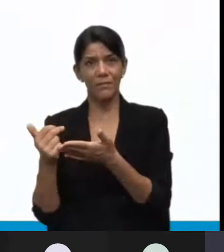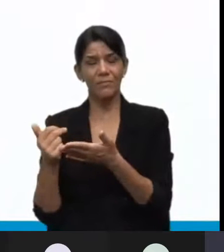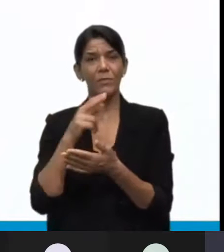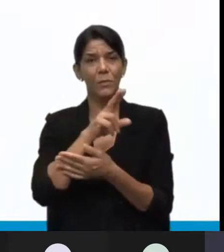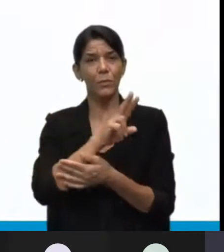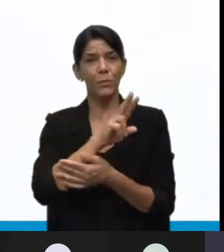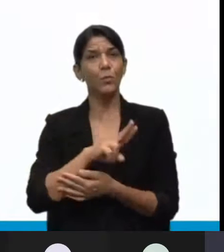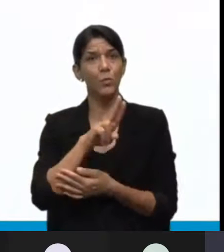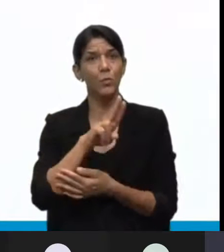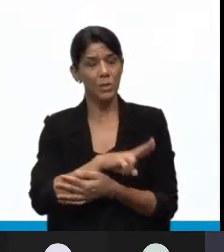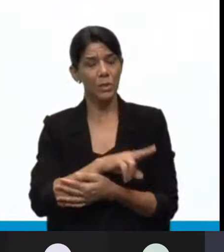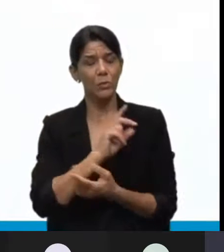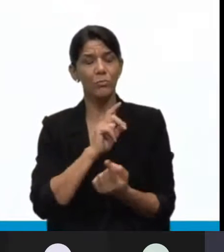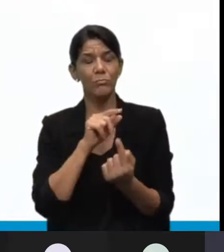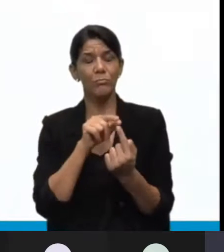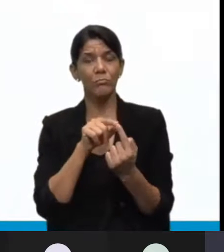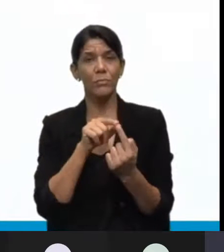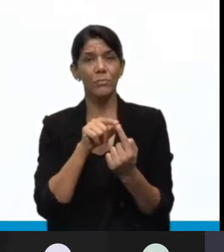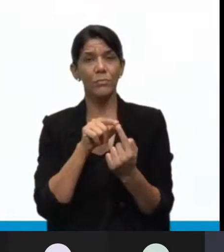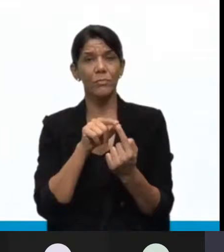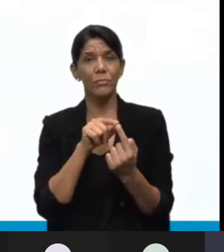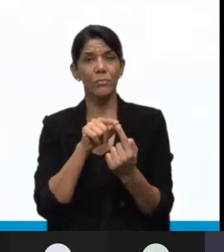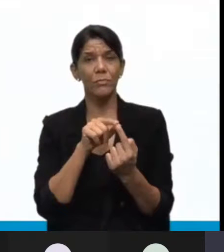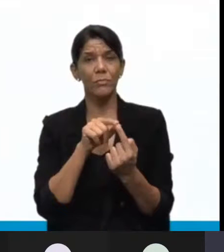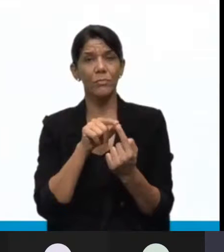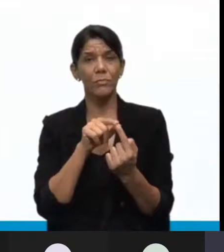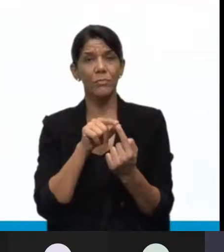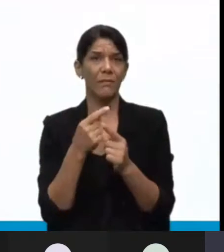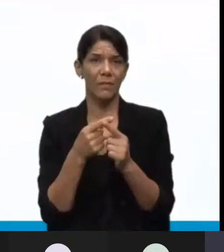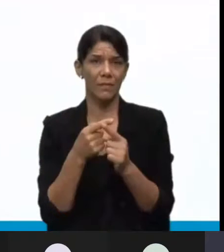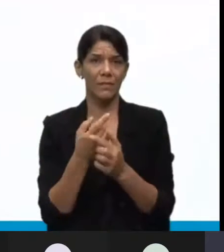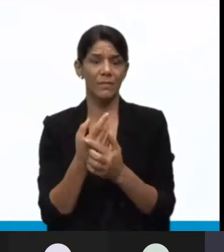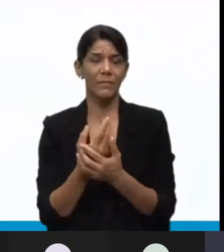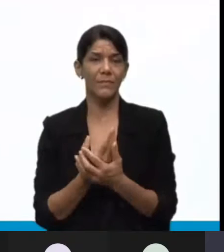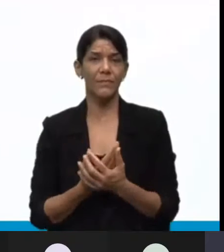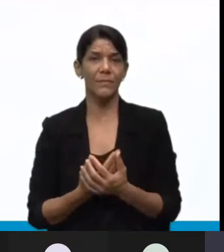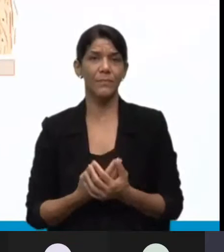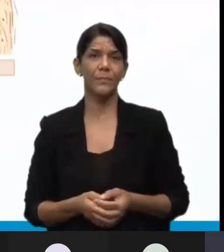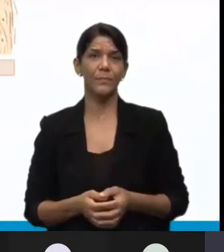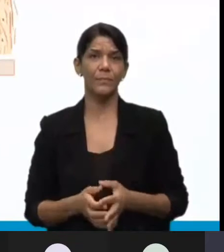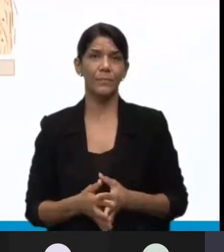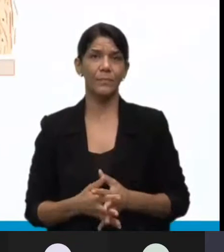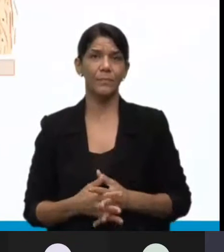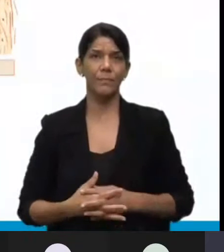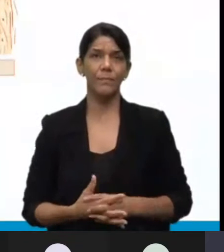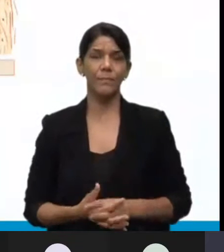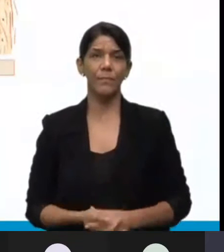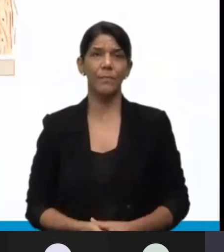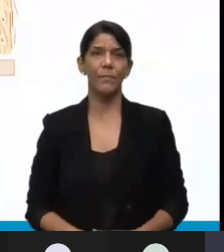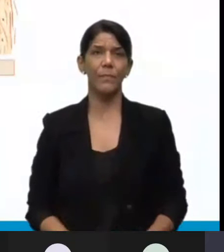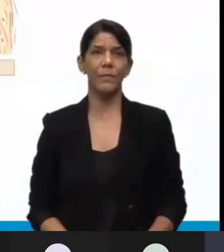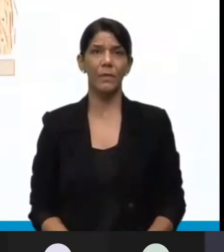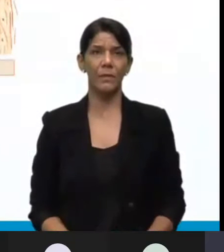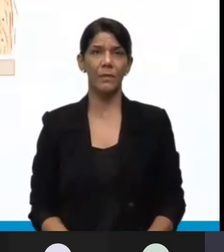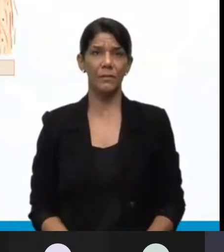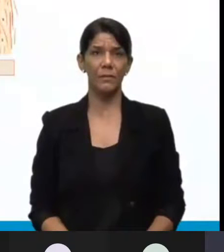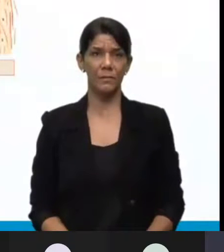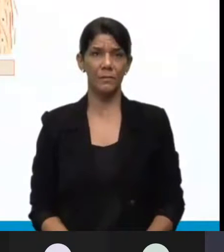estiver usando a objetiva de 40 vezes, tá? Então, só para a gente relembrar, aqui